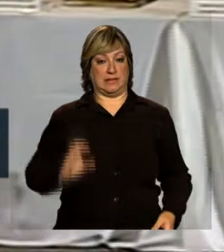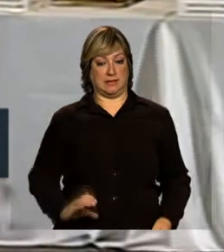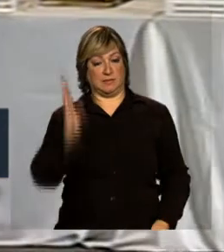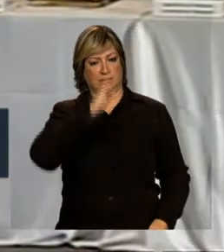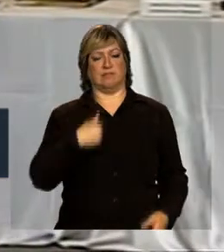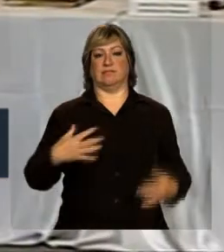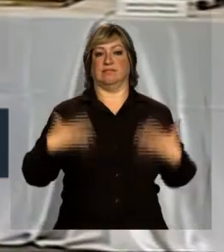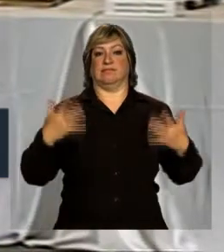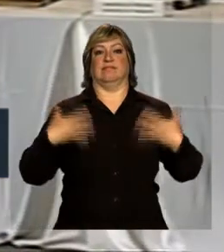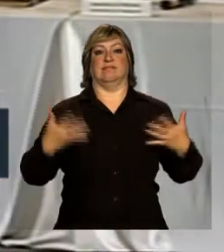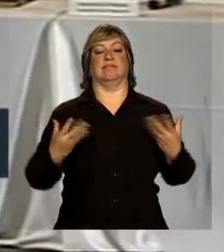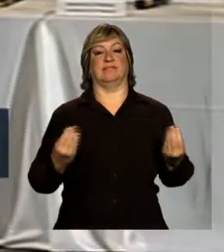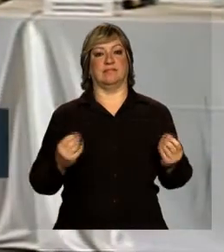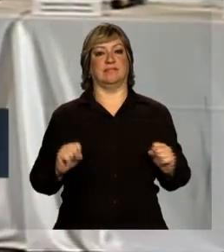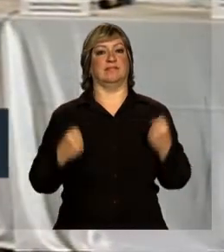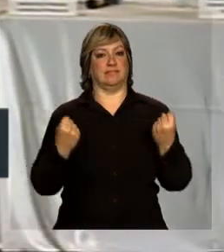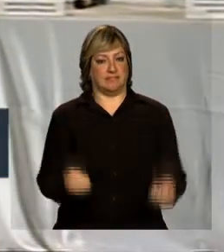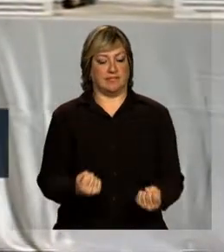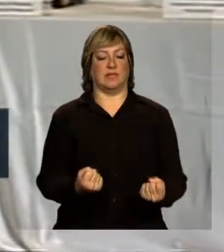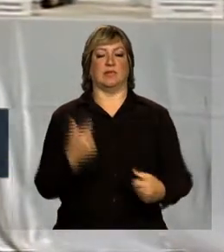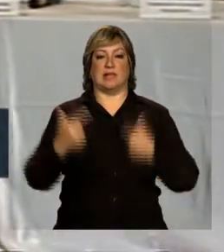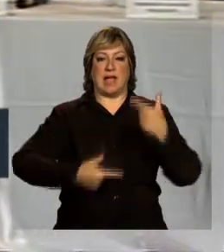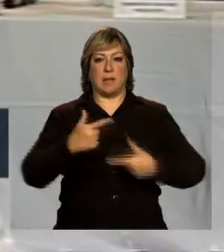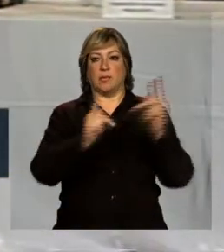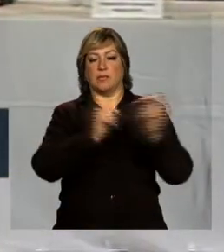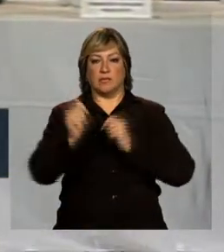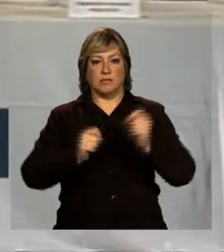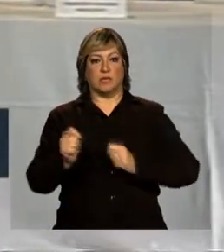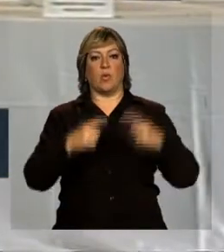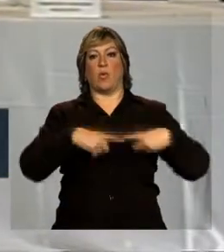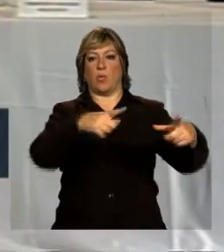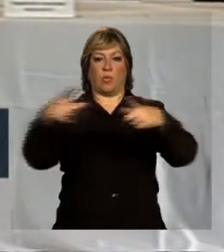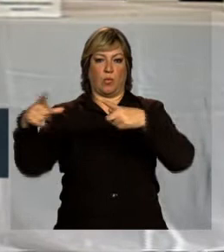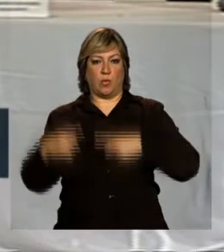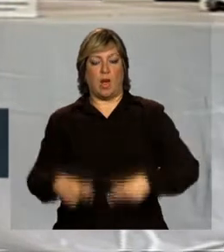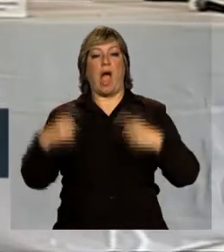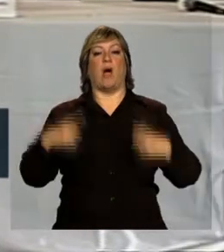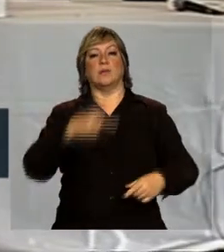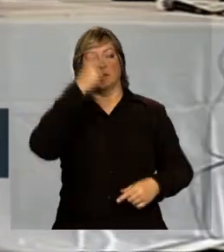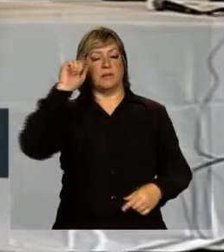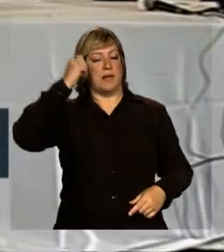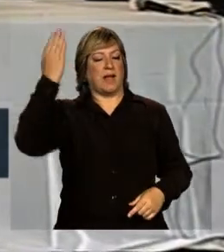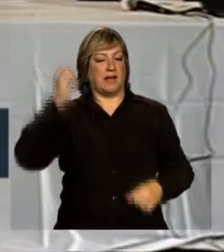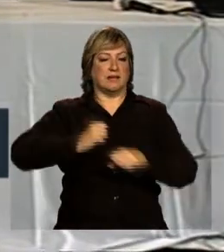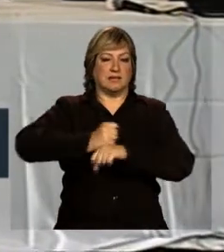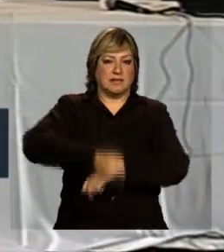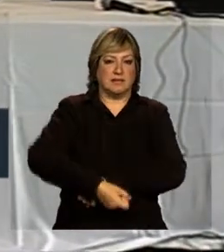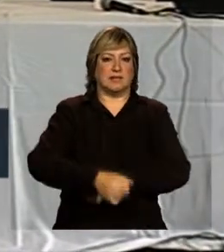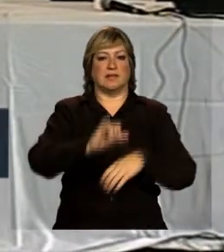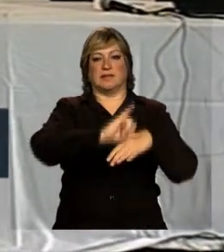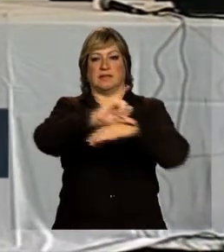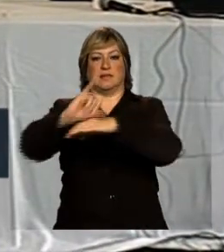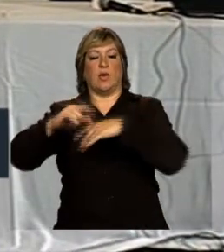me entusiasmam os esforços de preservação do patrimônio relacionado ao tráfico negreiro e à escravidão, que deixou